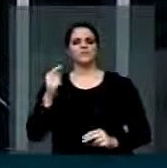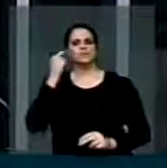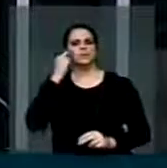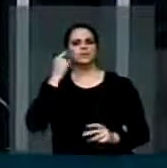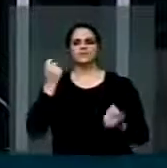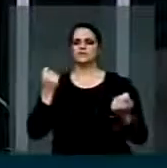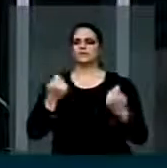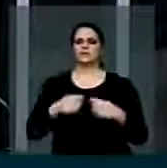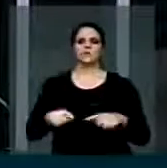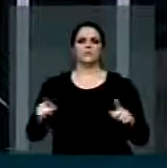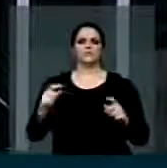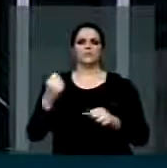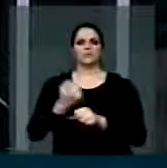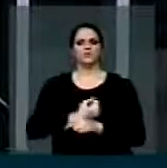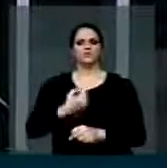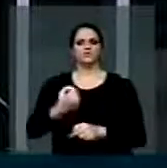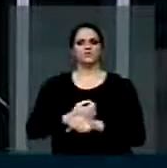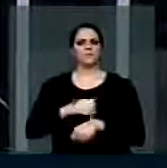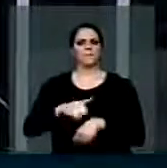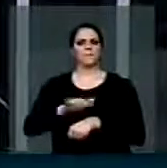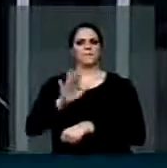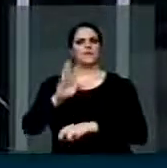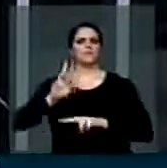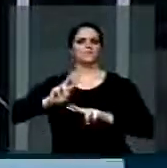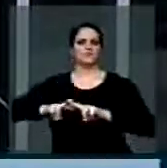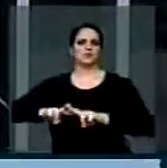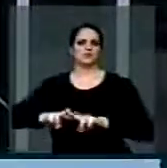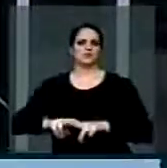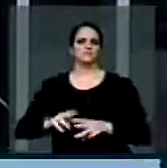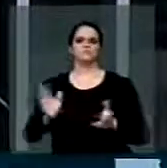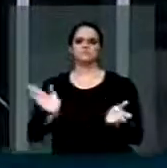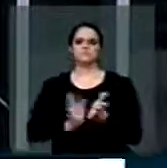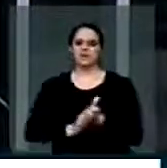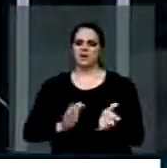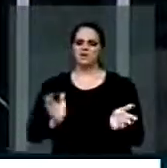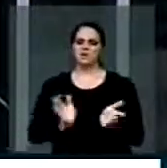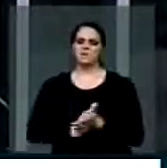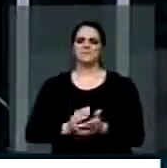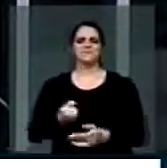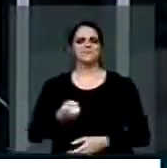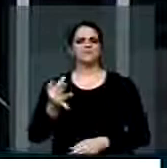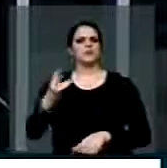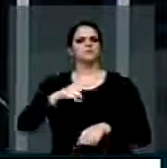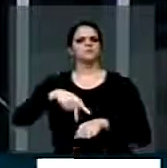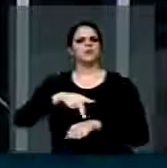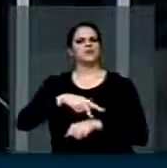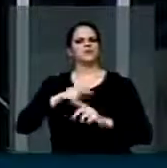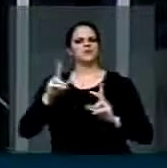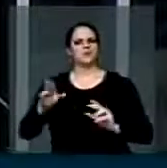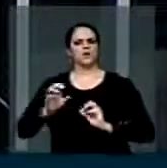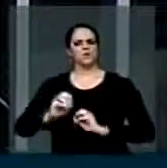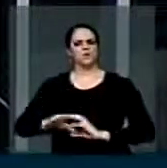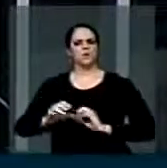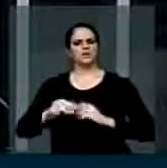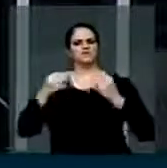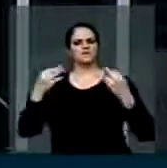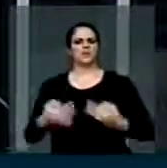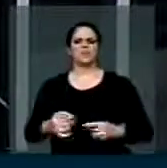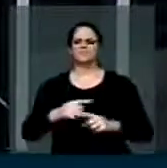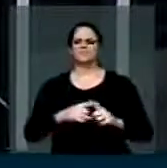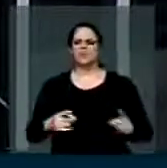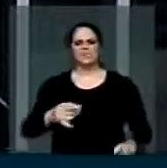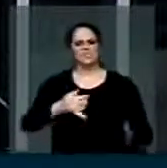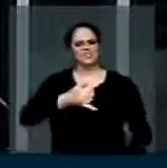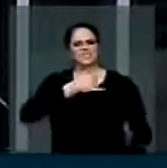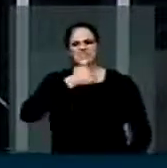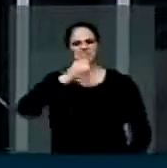desnecessidade de construção de novos presídios. Eu quero parabenizar os suecos e outros países até, agora dizer que, lamentavelmente, no Brasil a gente tem que ter